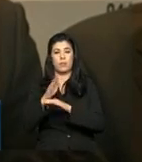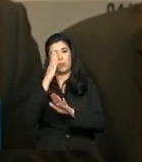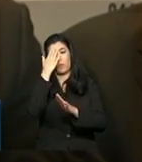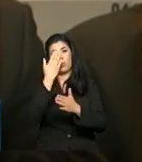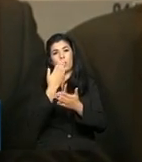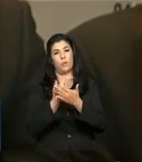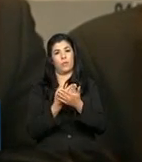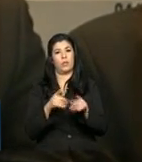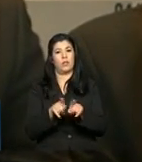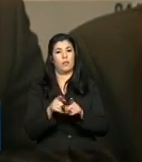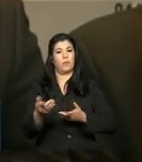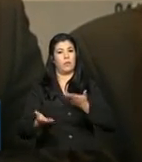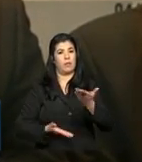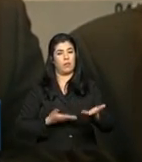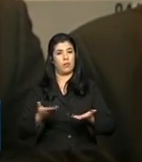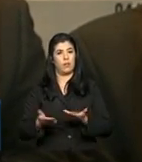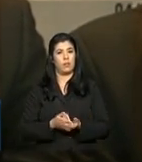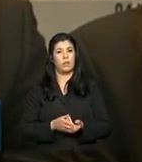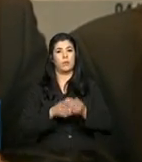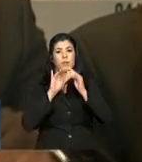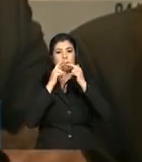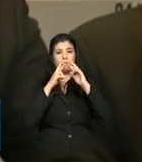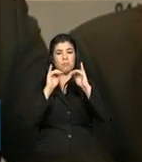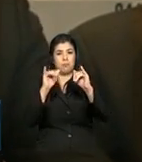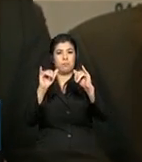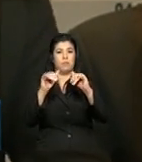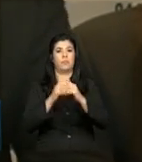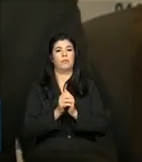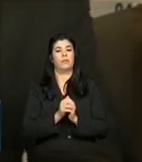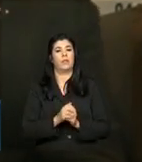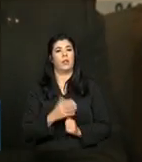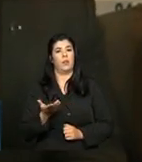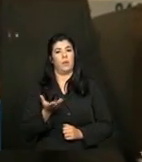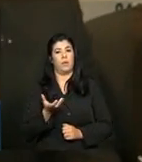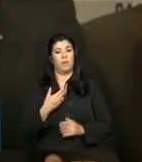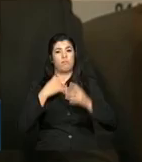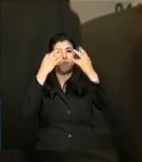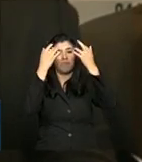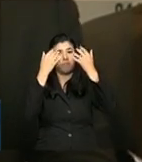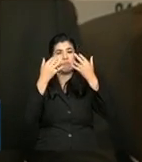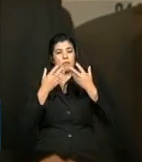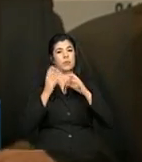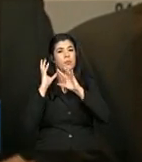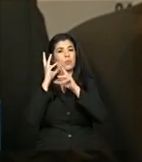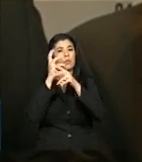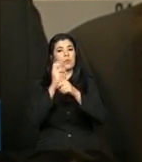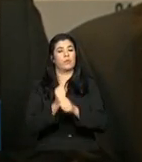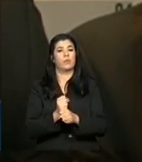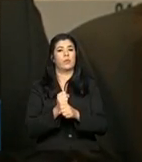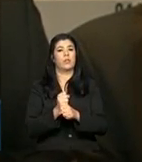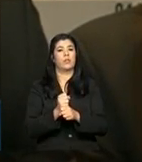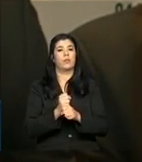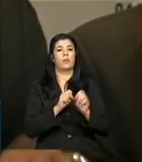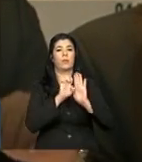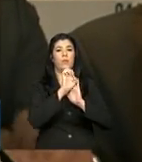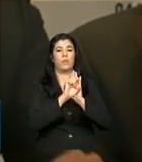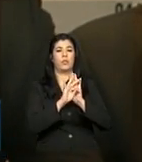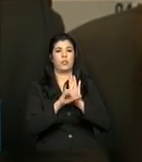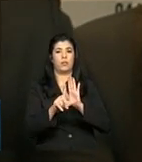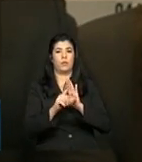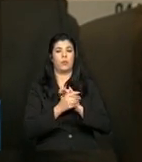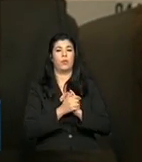confiabilidade e atendimento de carga. Bom, gostaria só de historiar o processo e lembrar que o edital do leilão